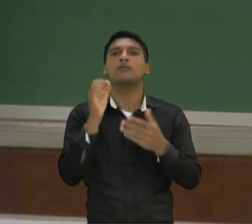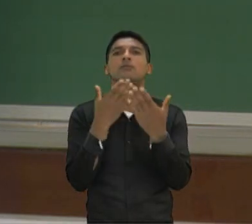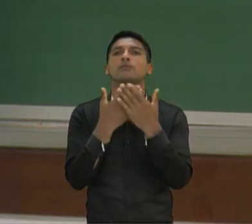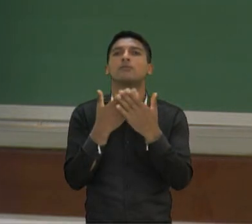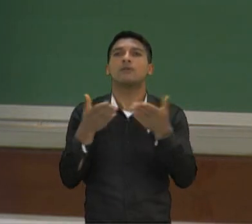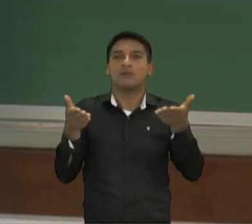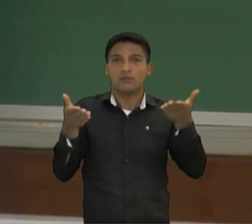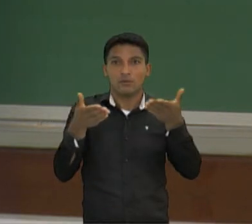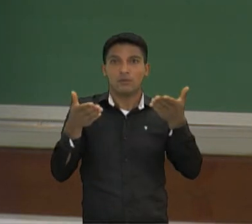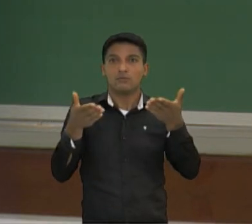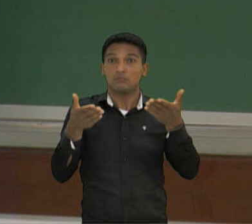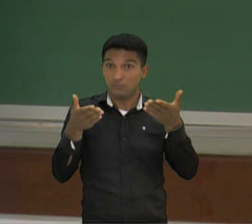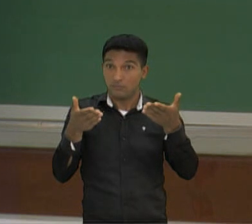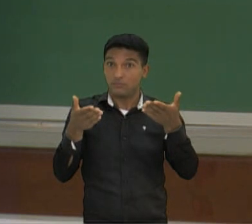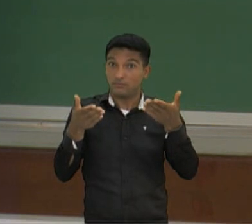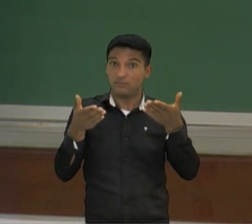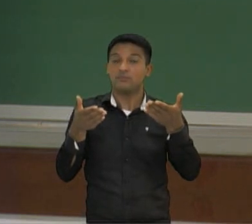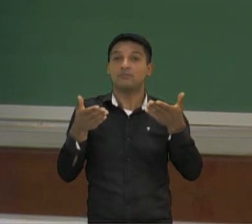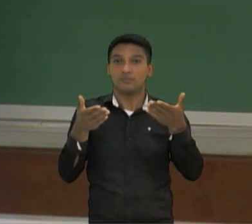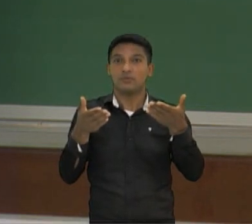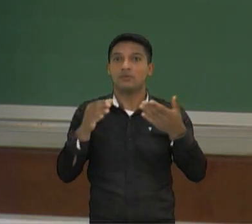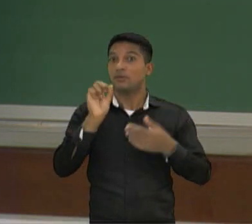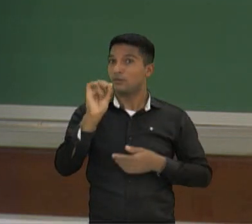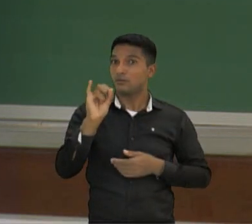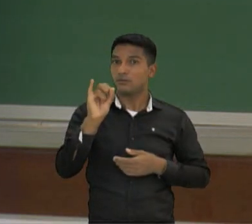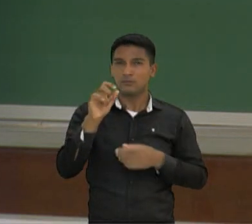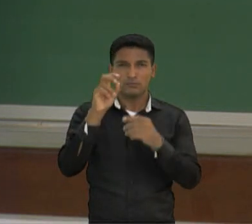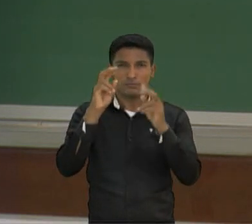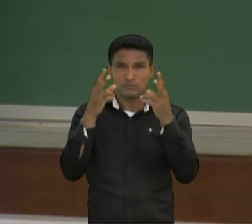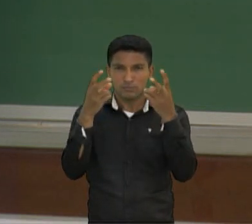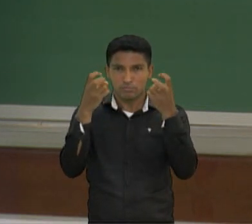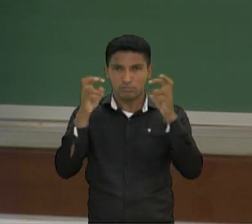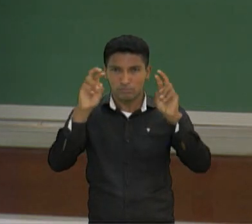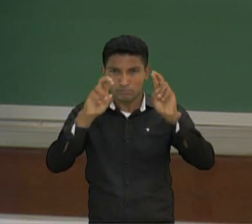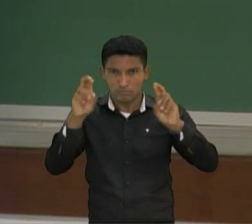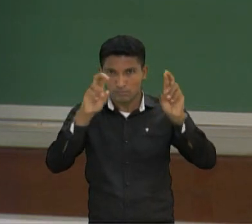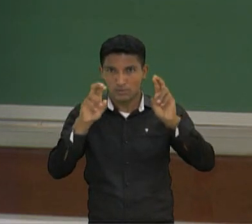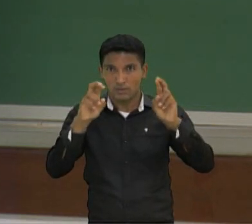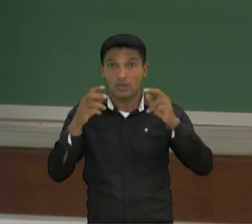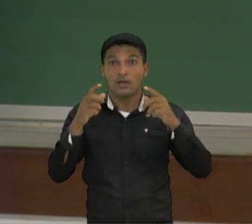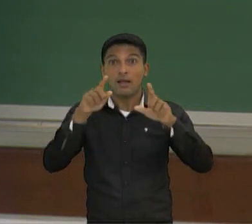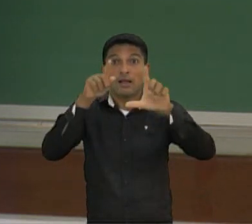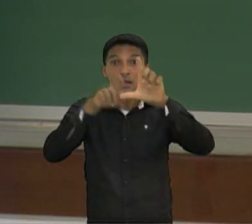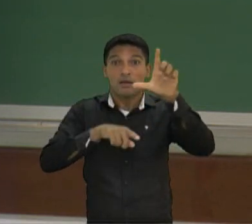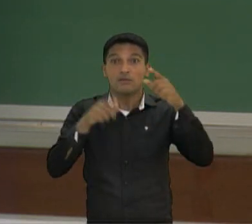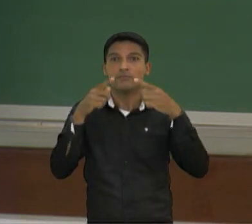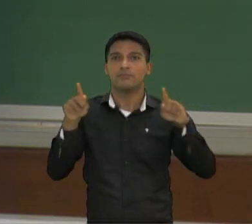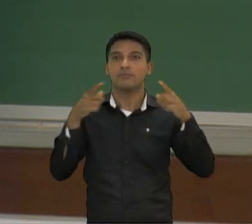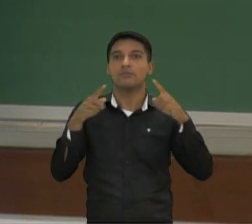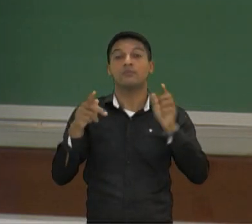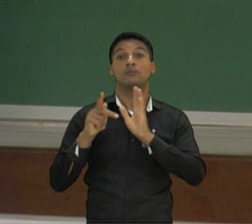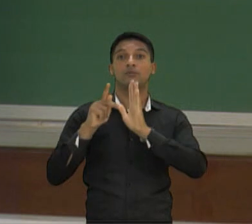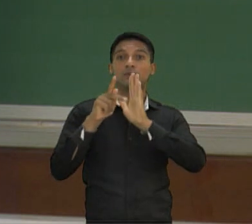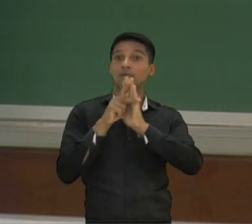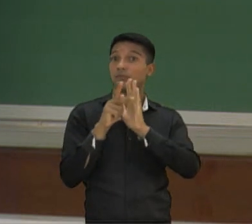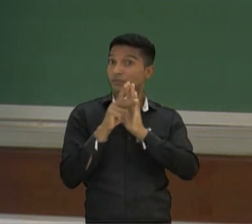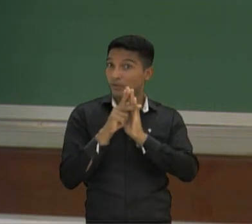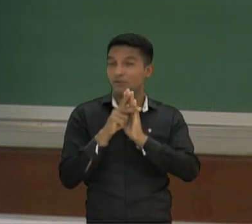estar trabalhando, pessoal. Se a gente for observar a letra da música, ela vai estar falando um pouquinho sobre o